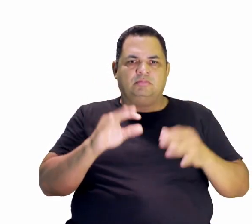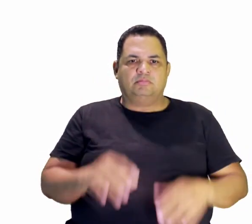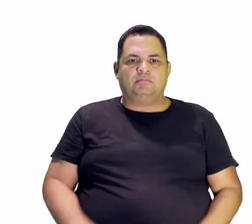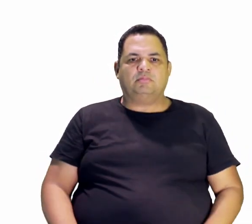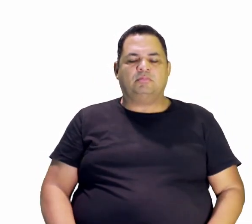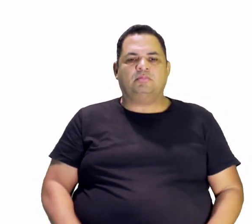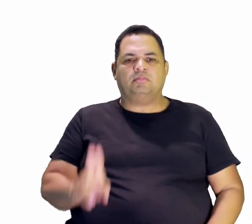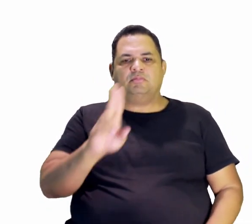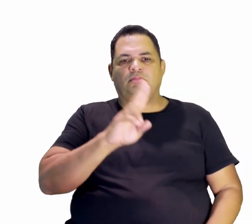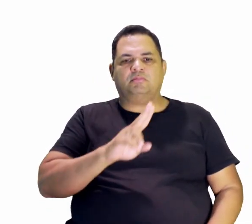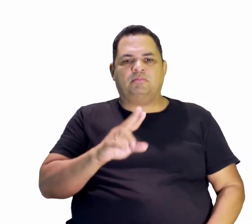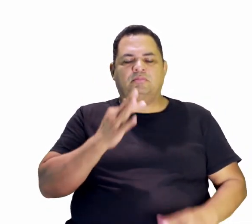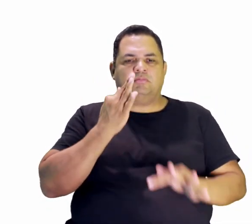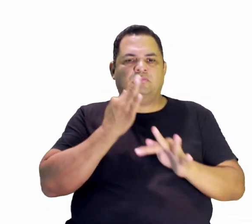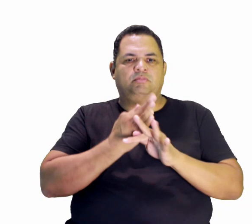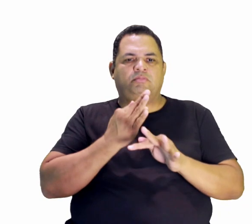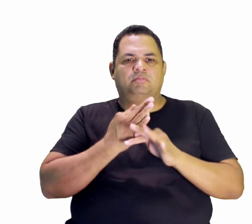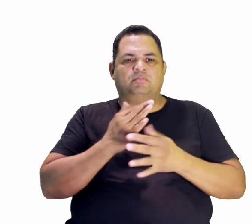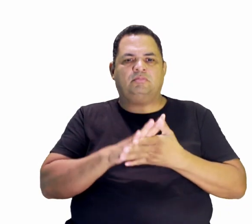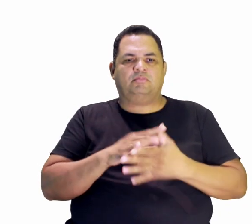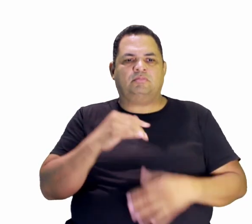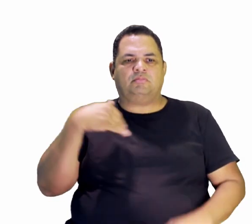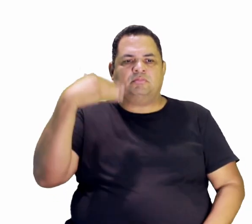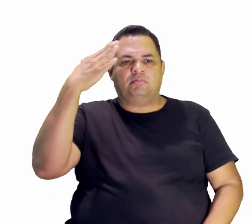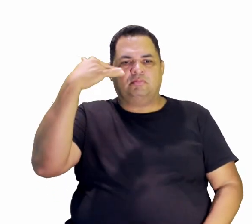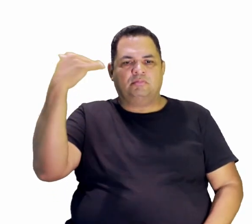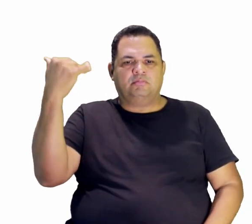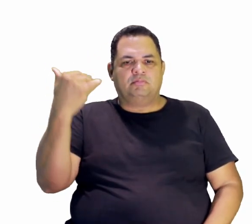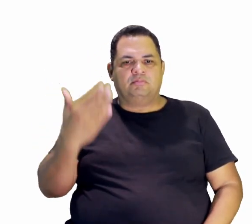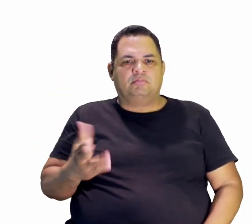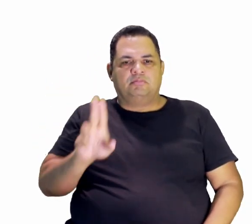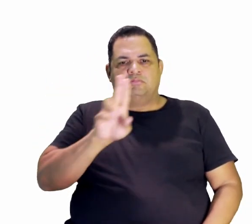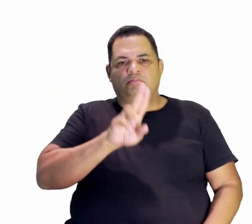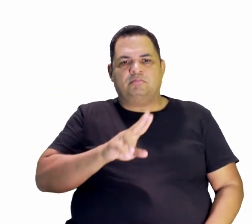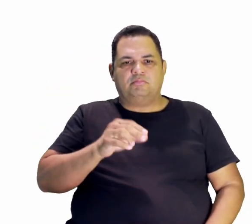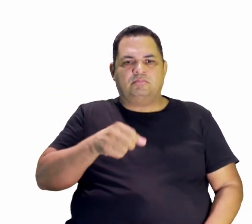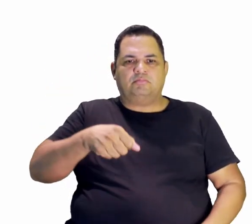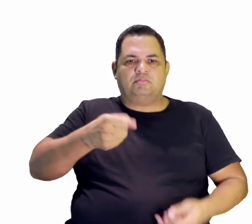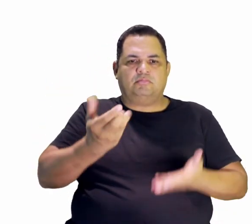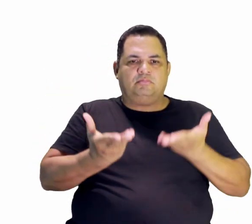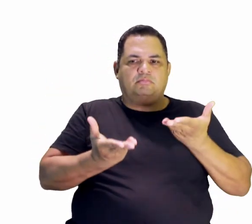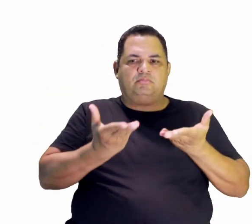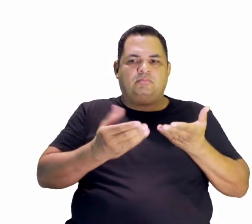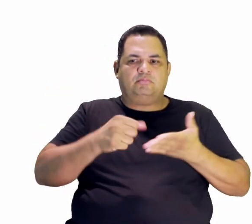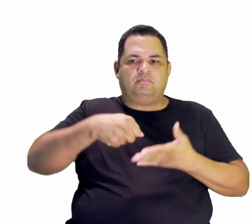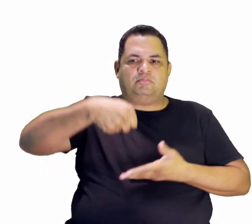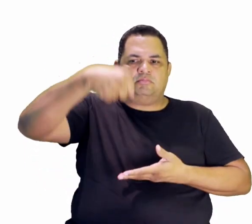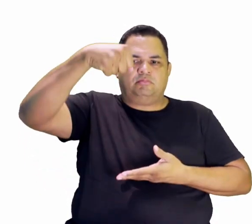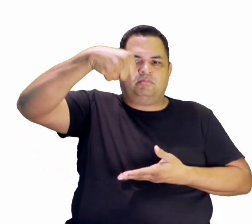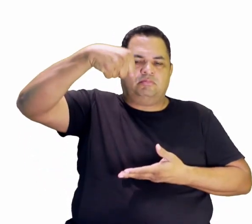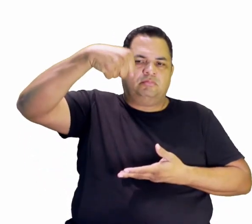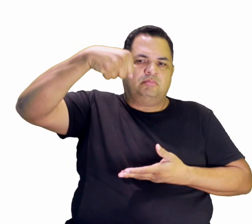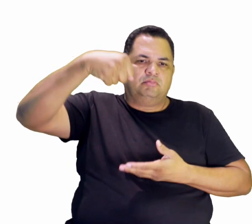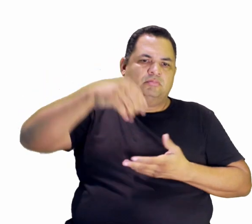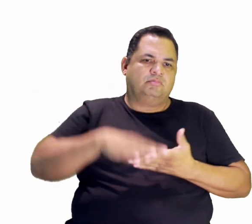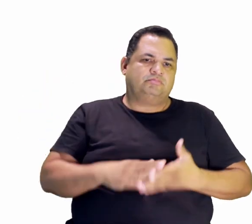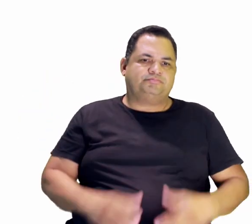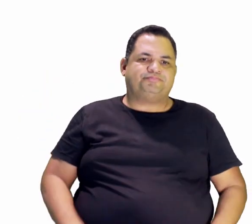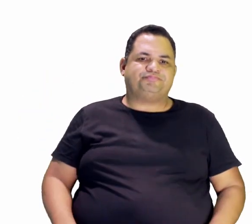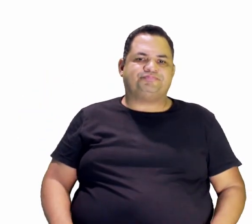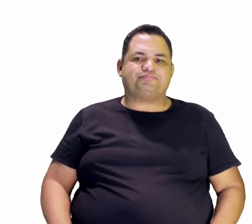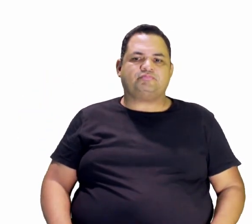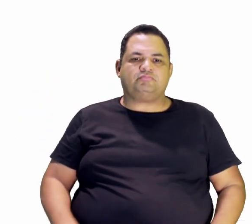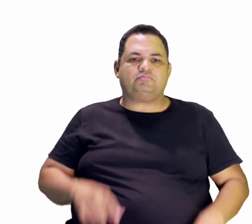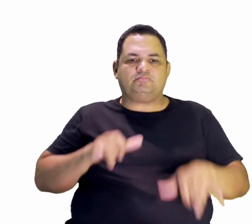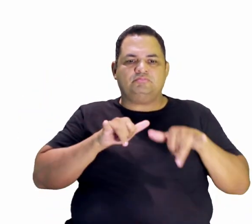dinamômetro usado em física. Essa famosa balança utilizada aí em alguns mercados, pequenos mercadinhos